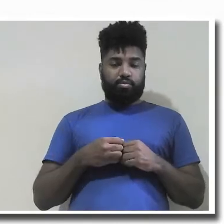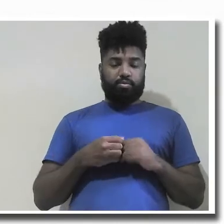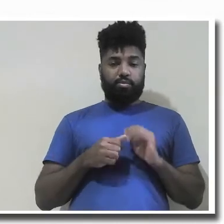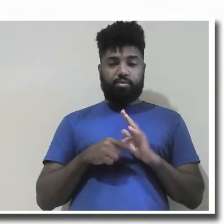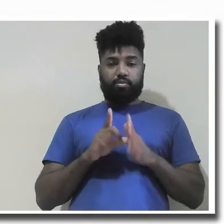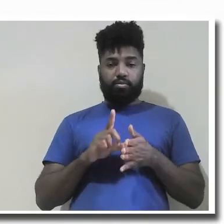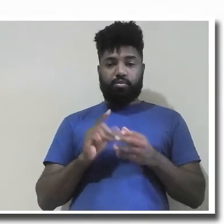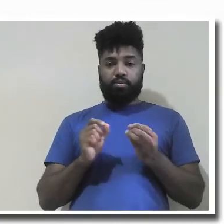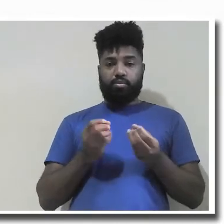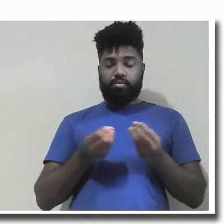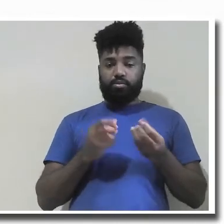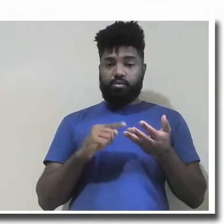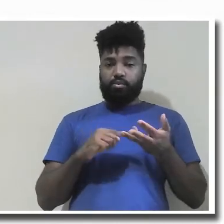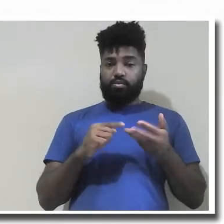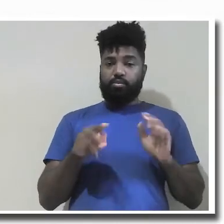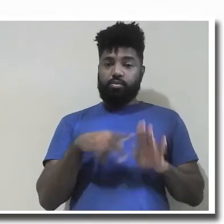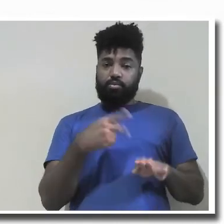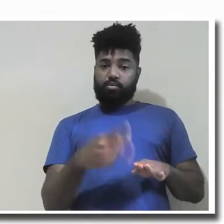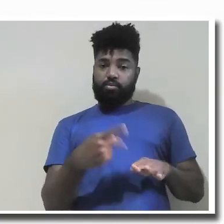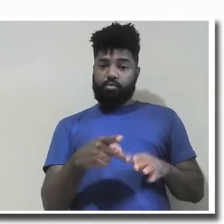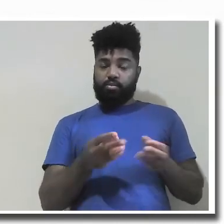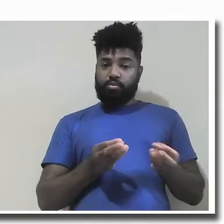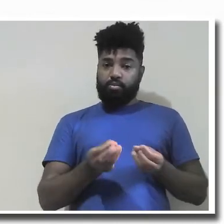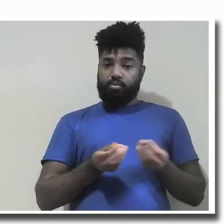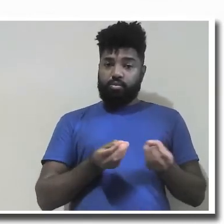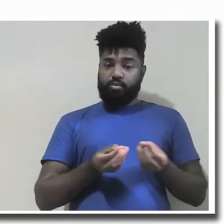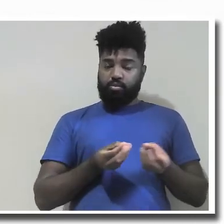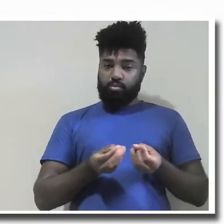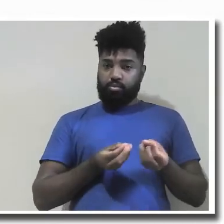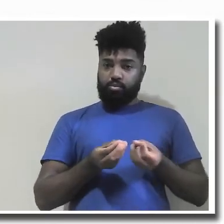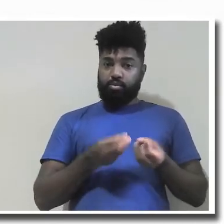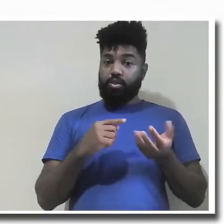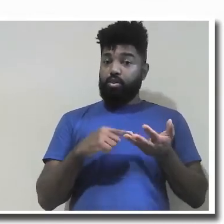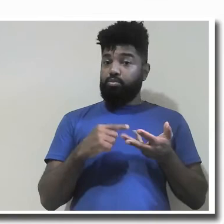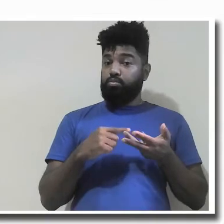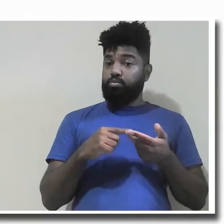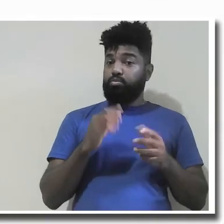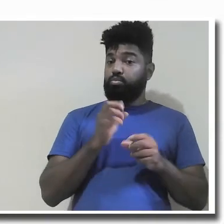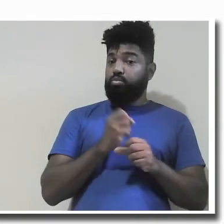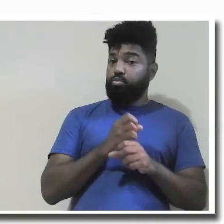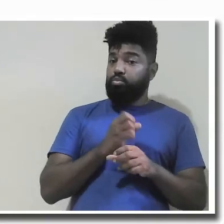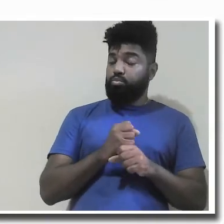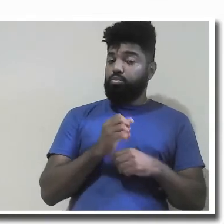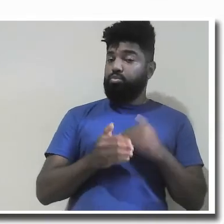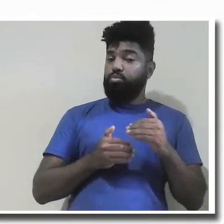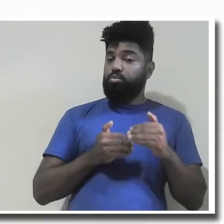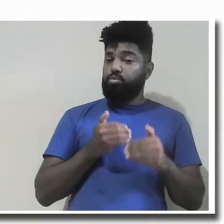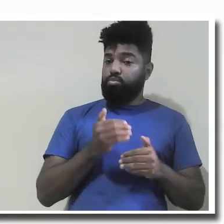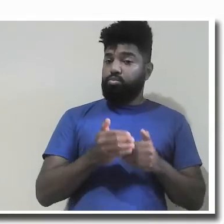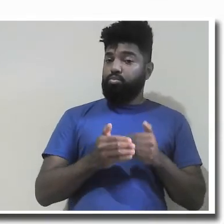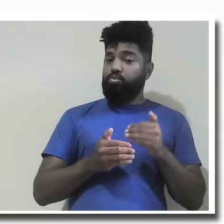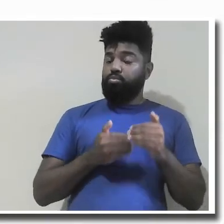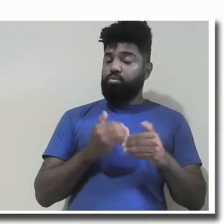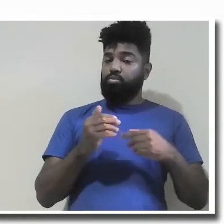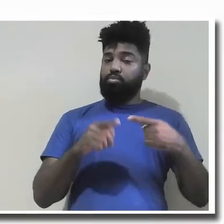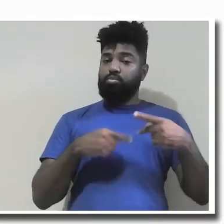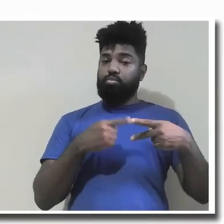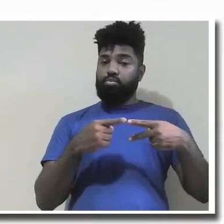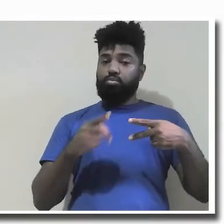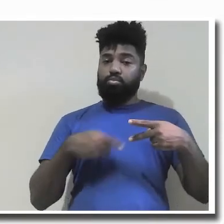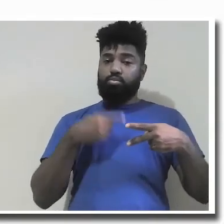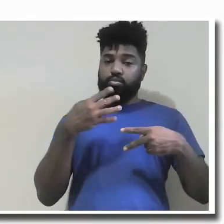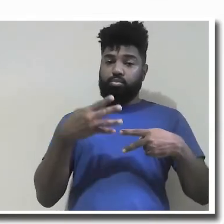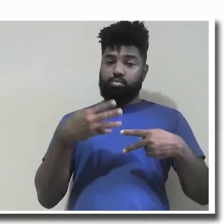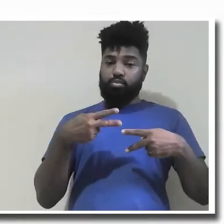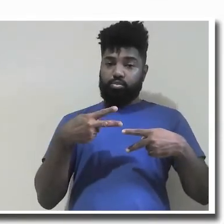Antes de aplicarmos a propriedade, calcularemos passo a passo. 2 ao quadrado, que